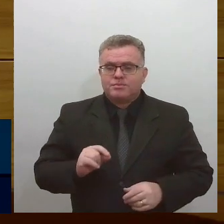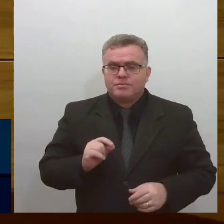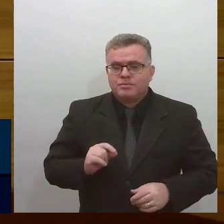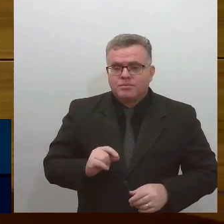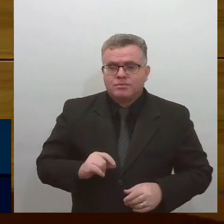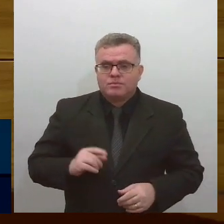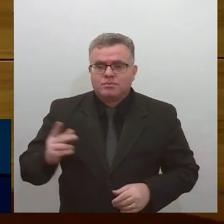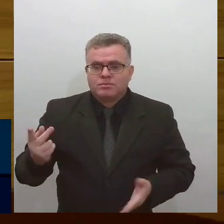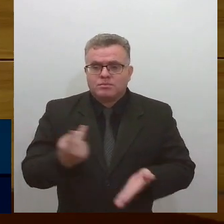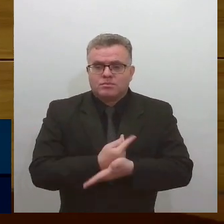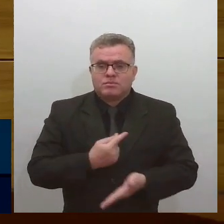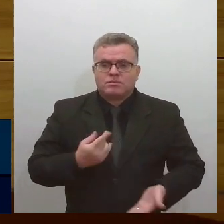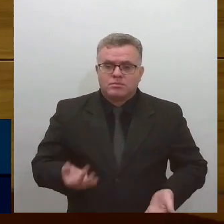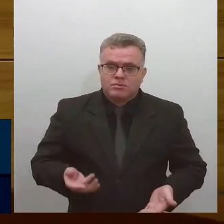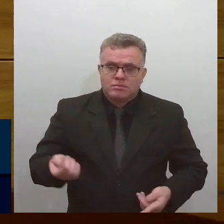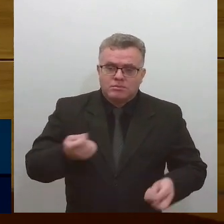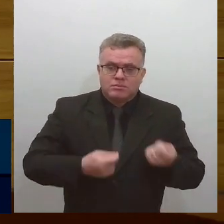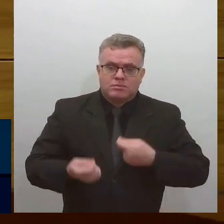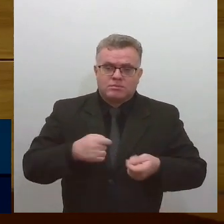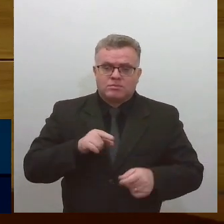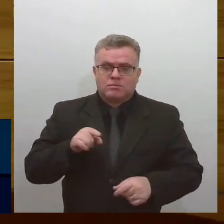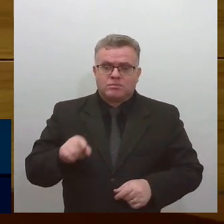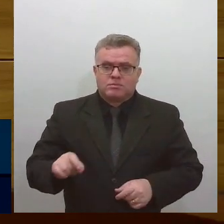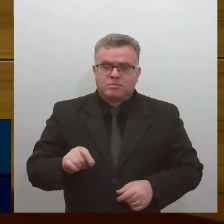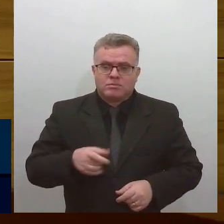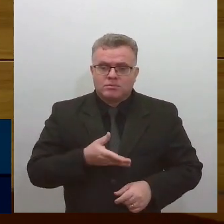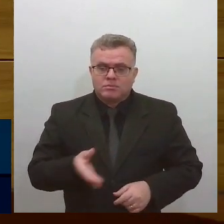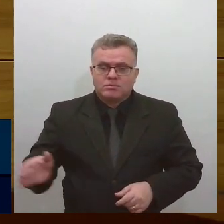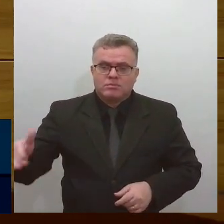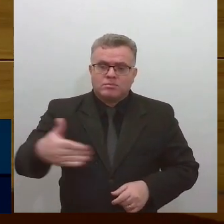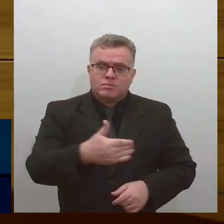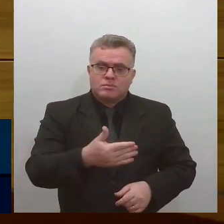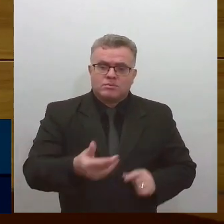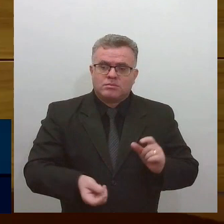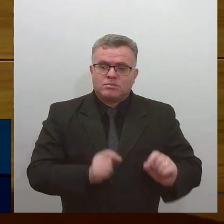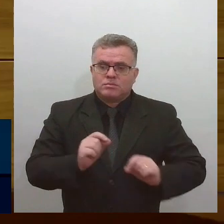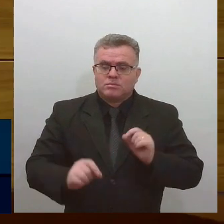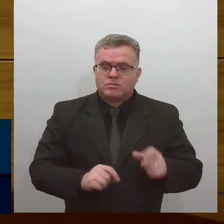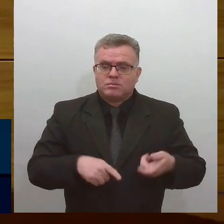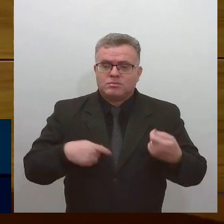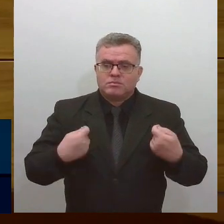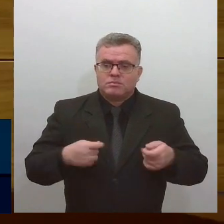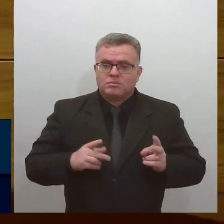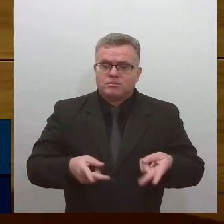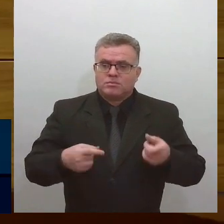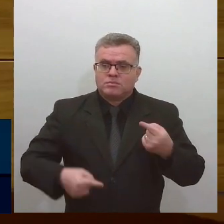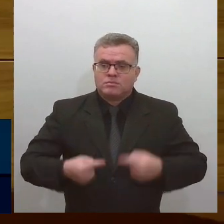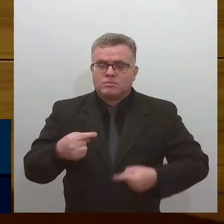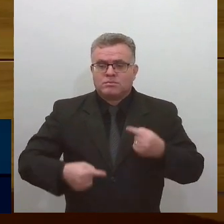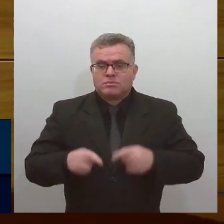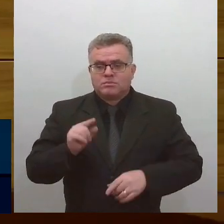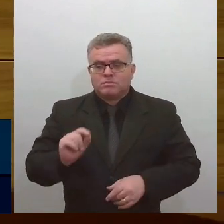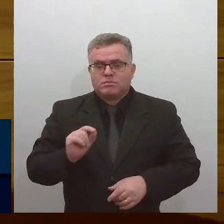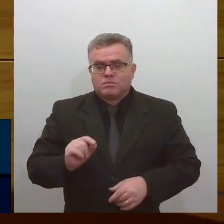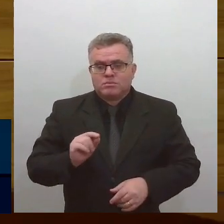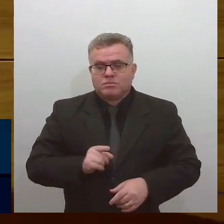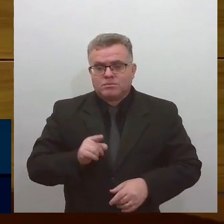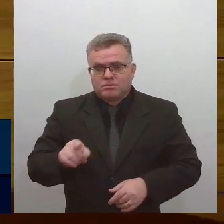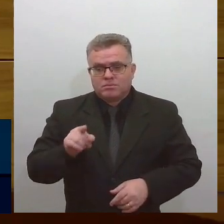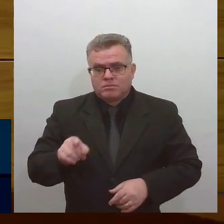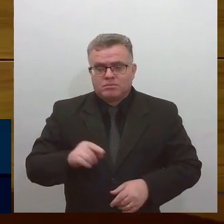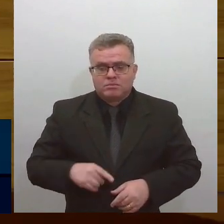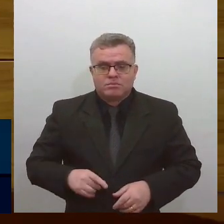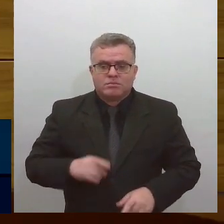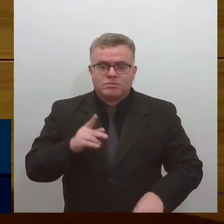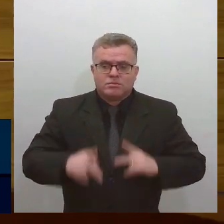com a economia da cidade quando o contorno for construído e isso é algo que precisa ser dialogado com o o cidadão de